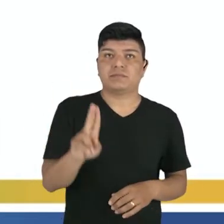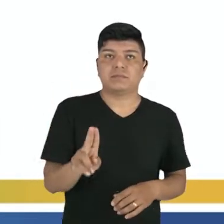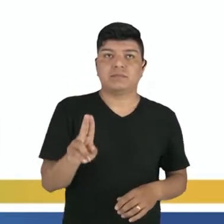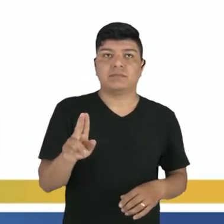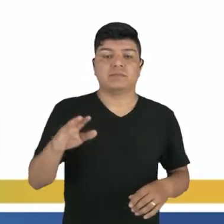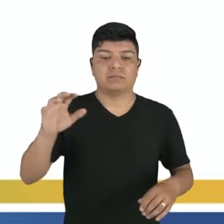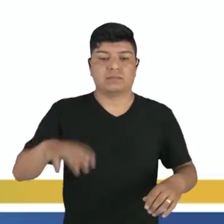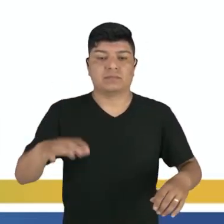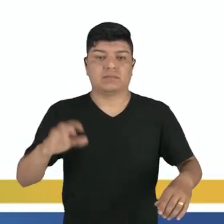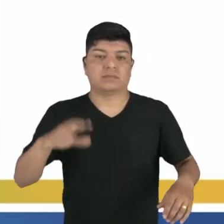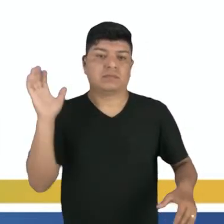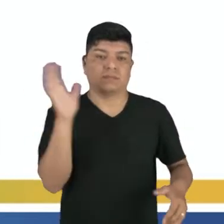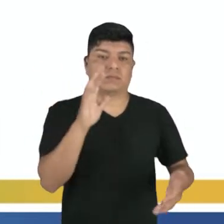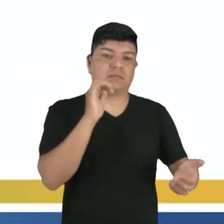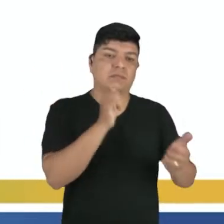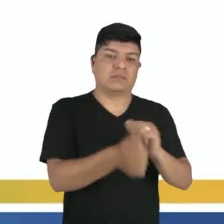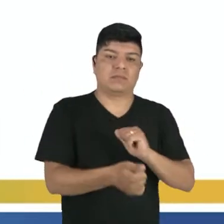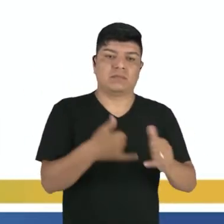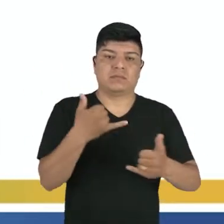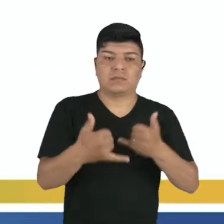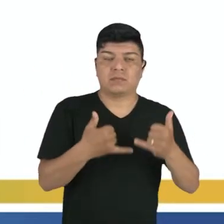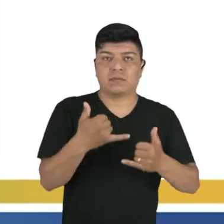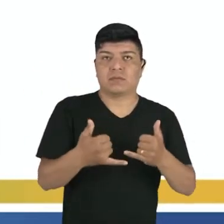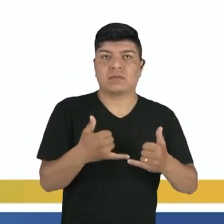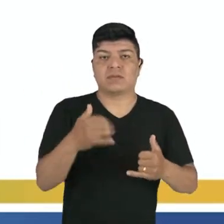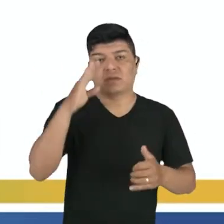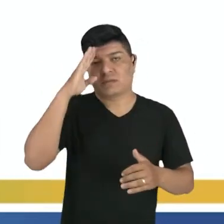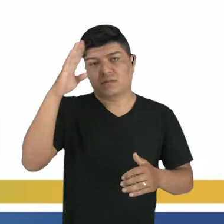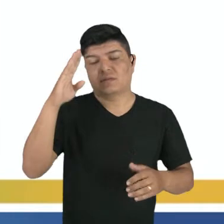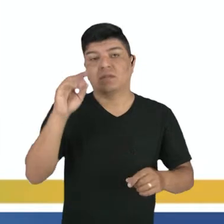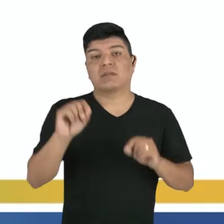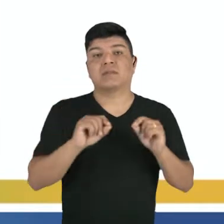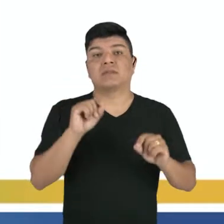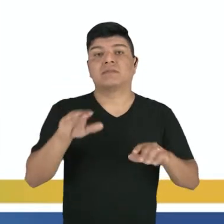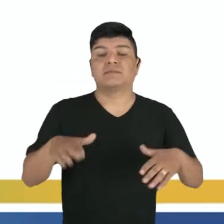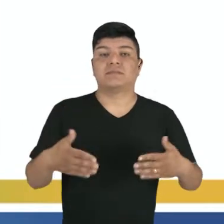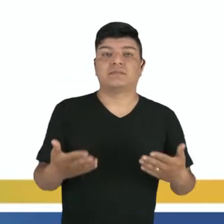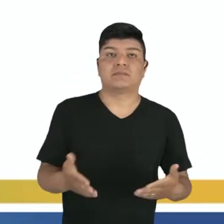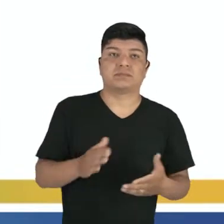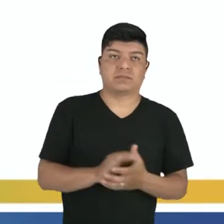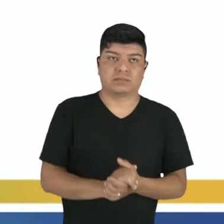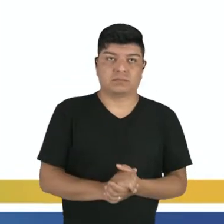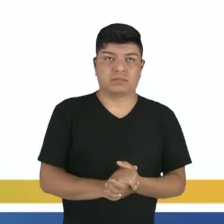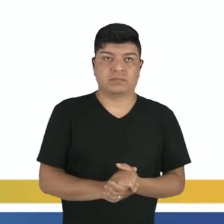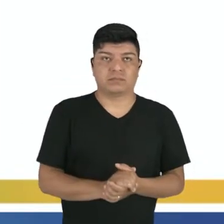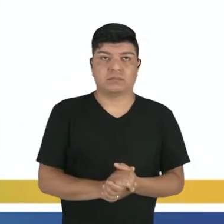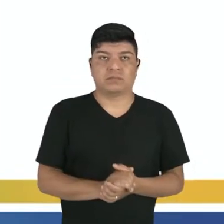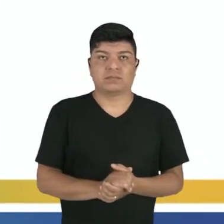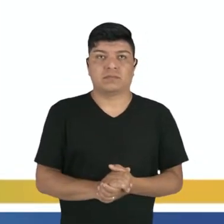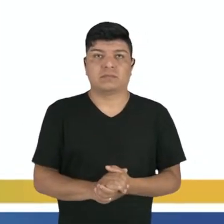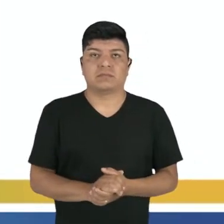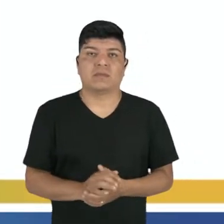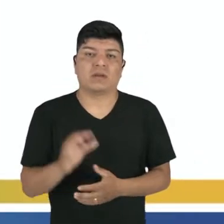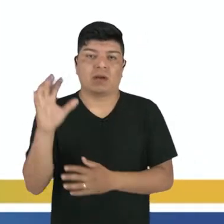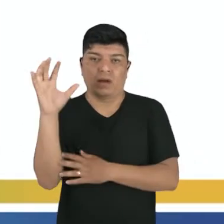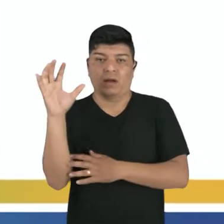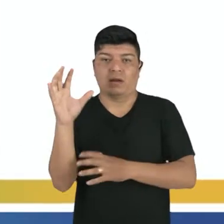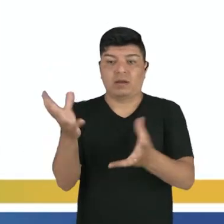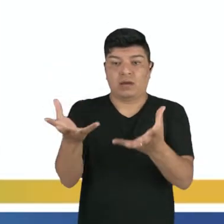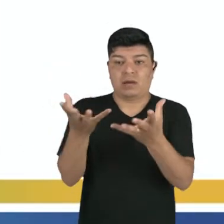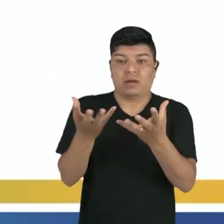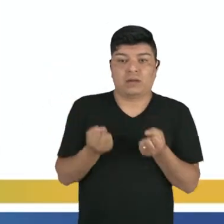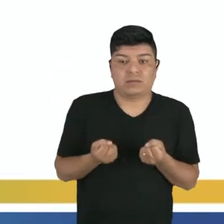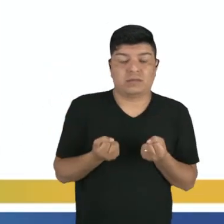para jogar um esporte os principais fundamentos técnicos desse esporte é a empunhadura a